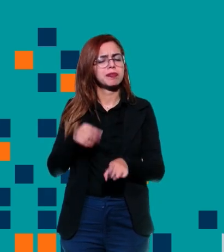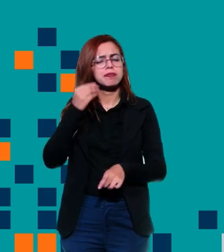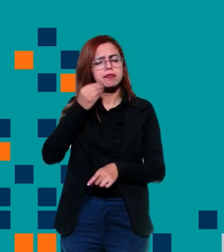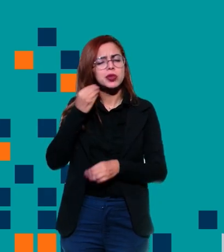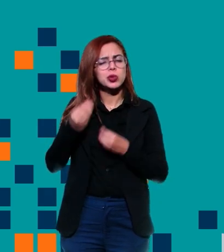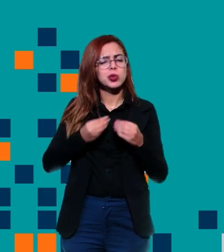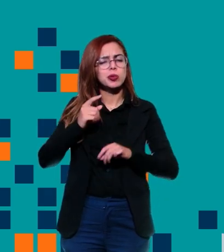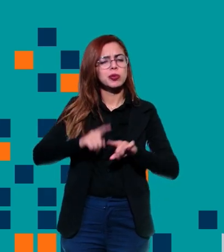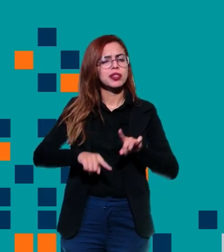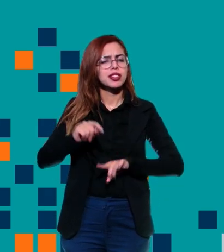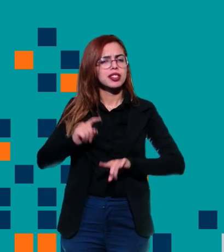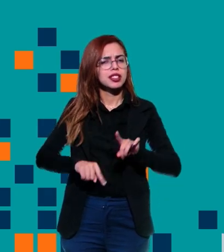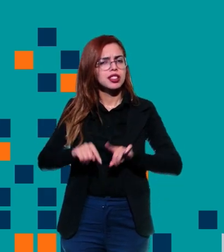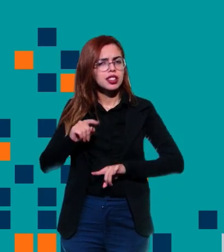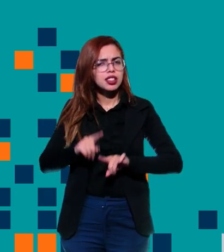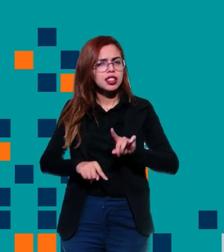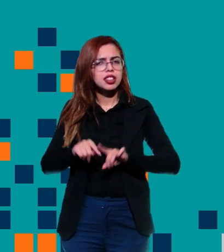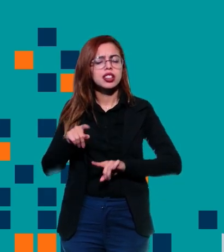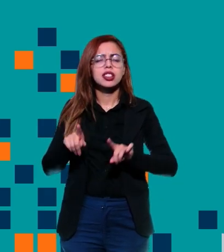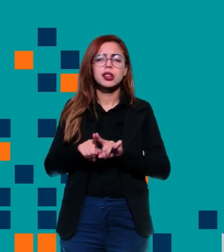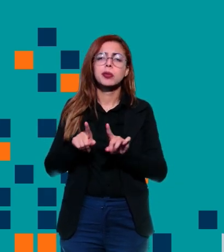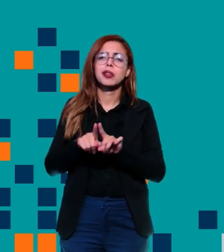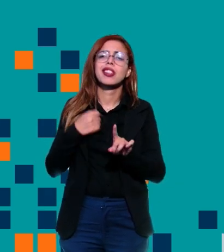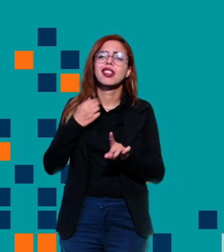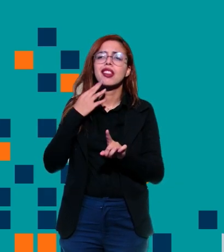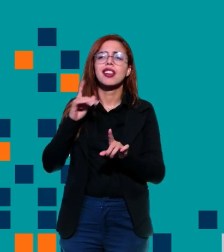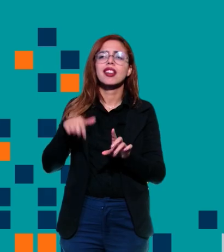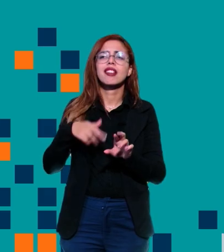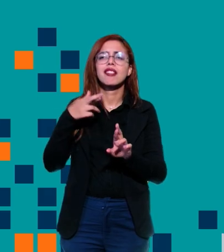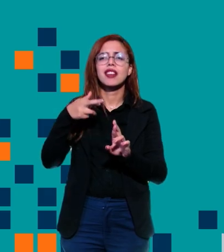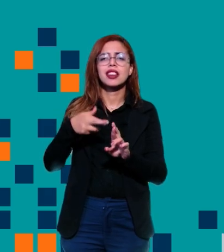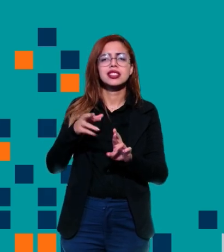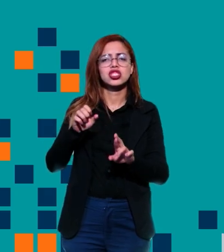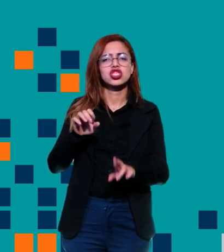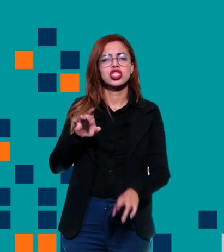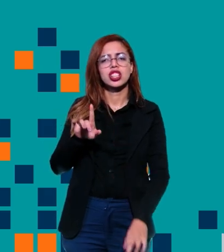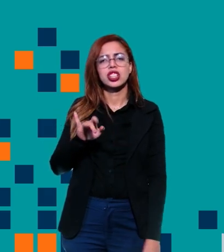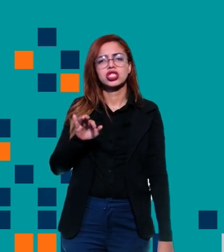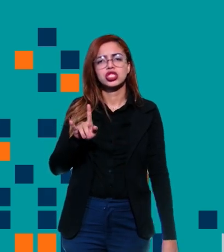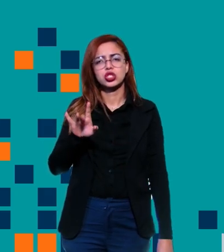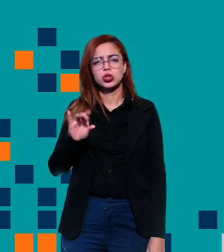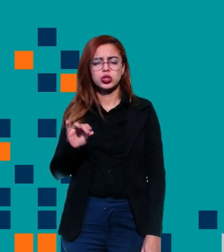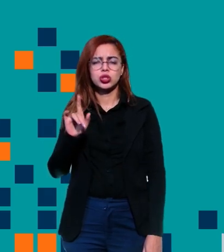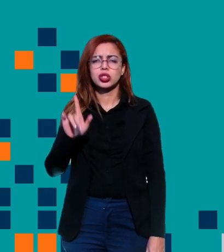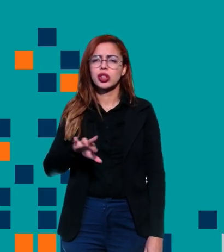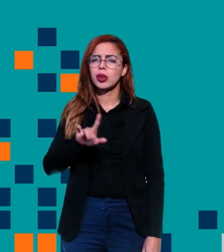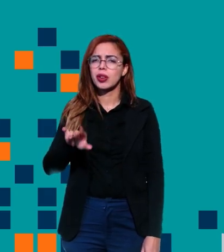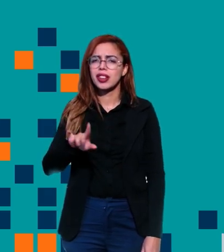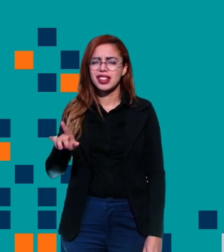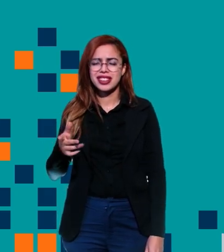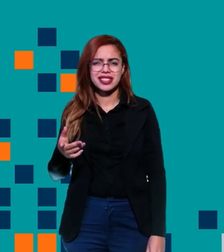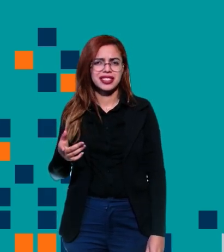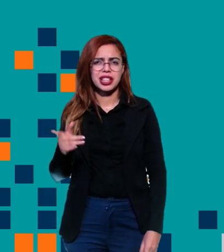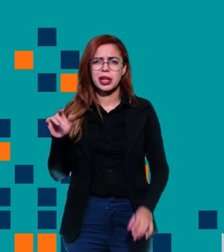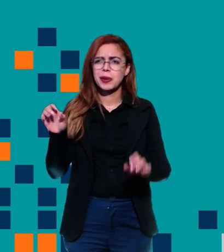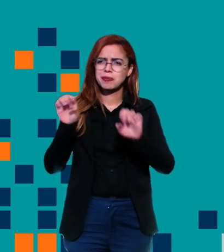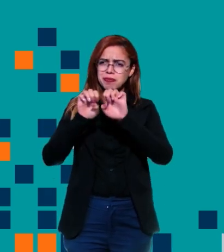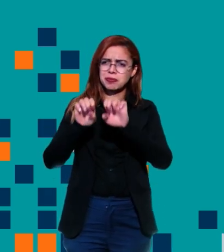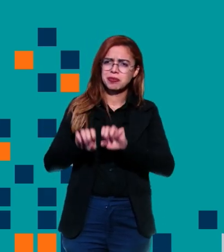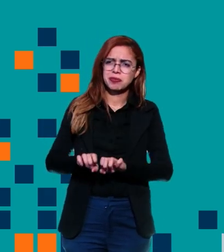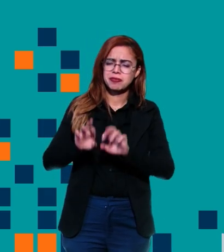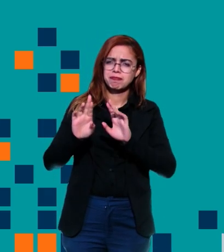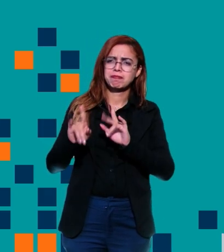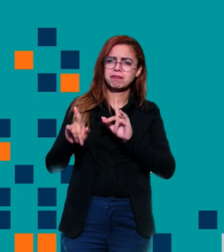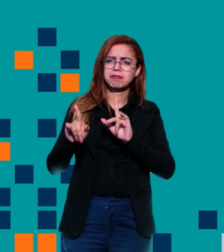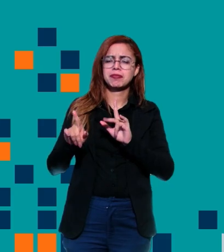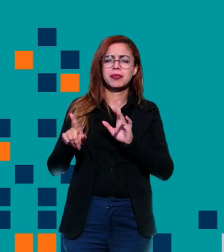materiais, e tendo como referência o Sérgio, né? Ou seja, não era... uma arquitetura completamente diferente,